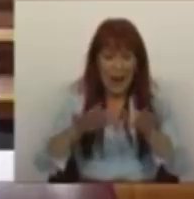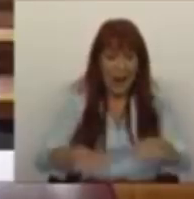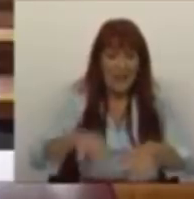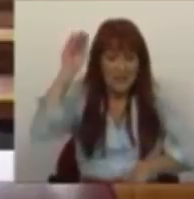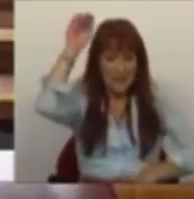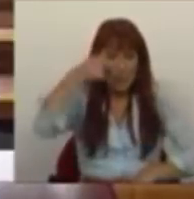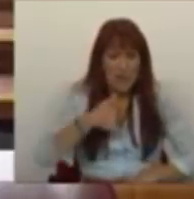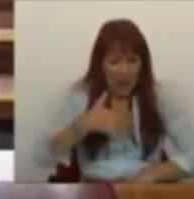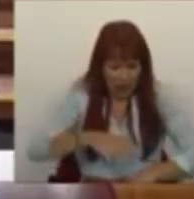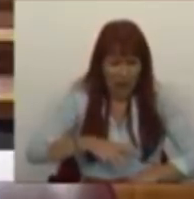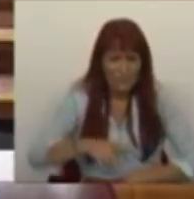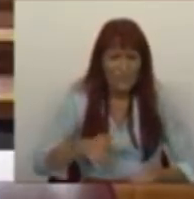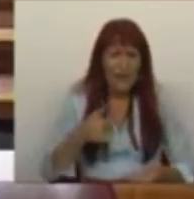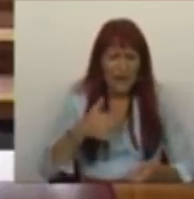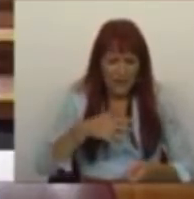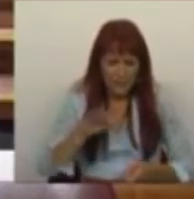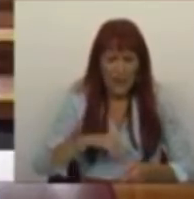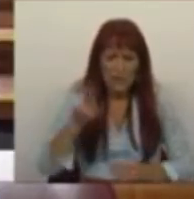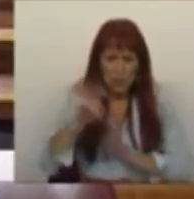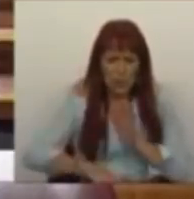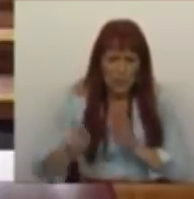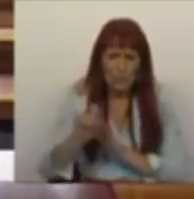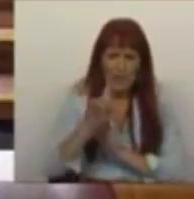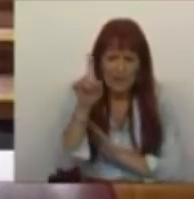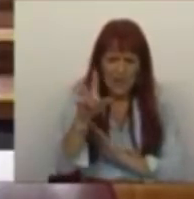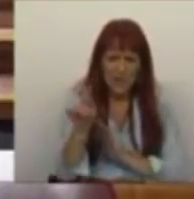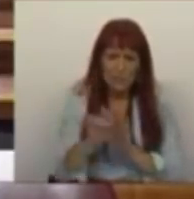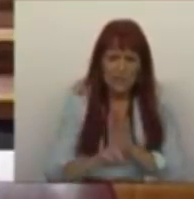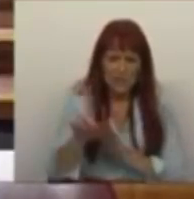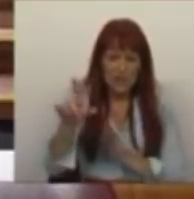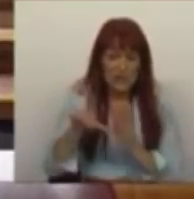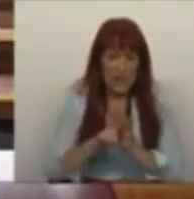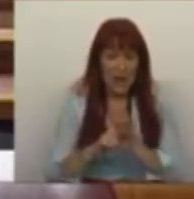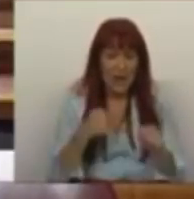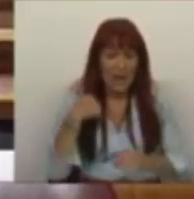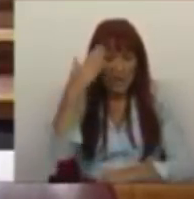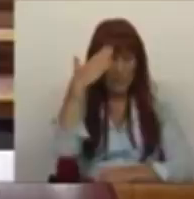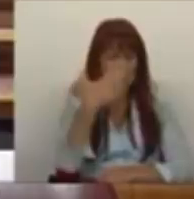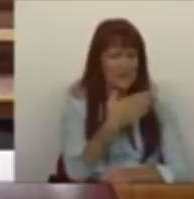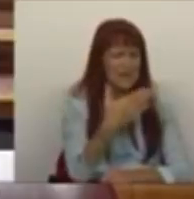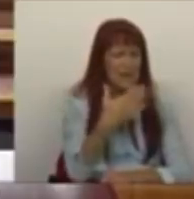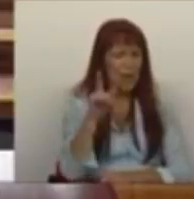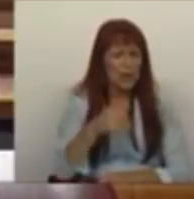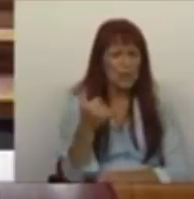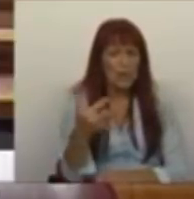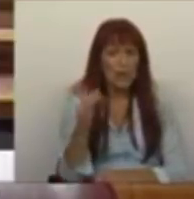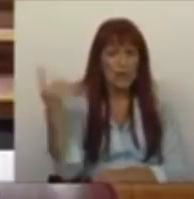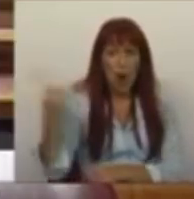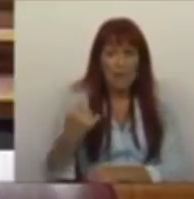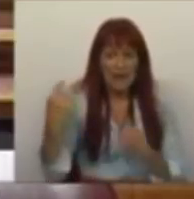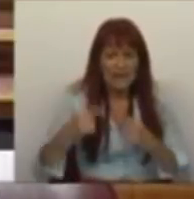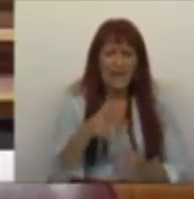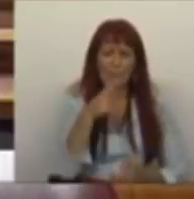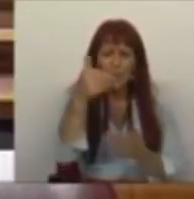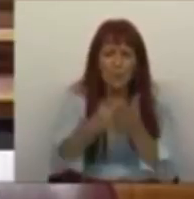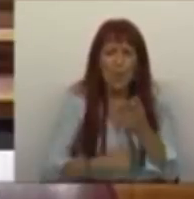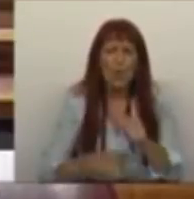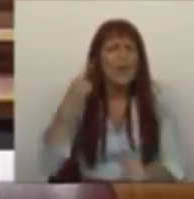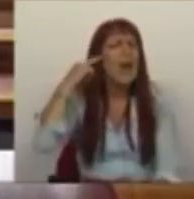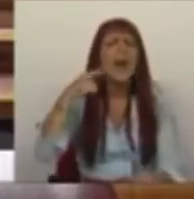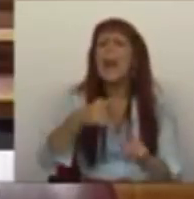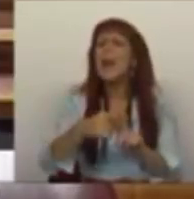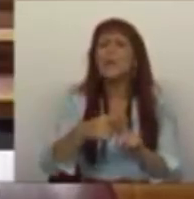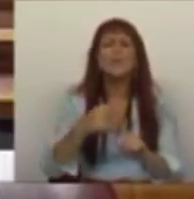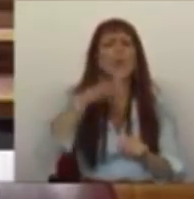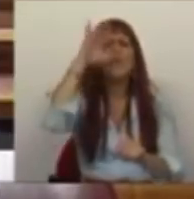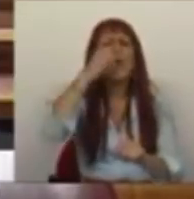República. Quer mais, quer que os relatórios semestrais que esta lei prevê, esta Lei 61 de 2014, contenham obrigatoriamente a declaração da intenção do